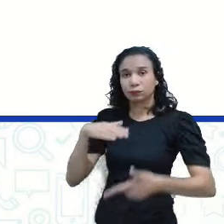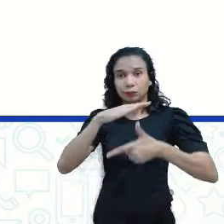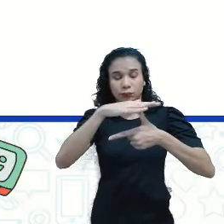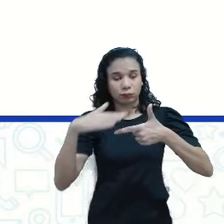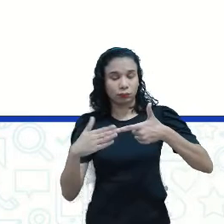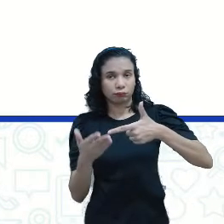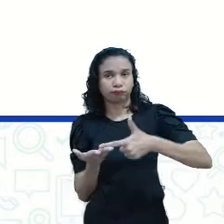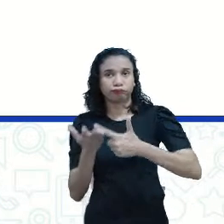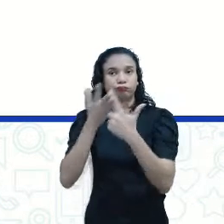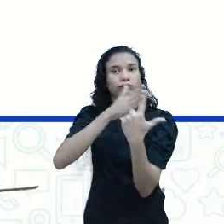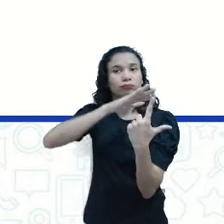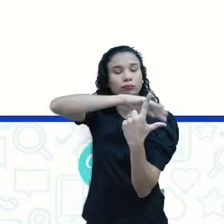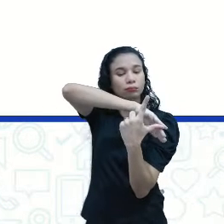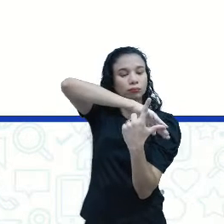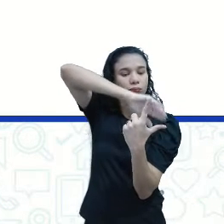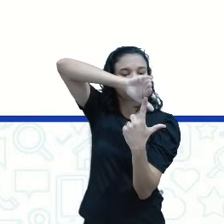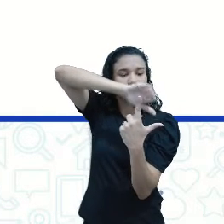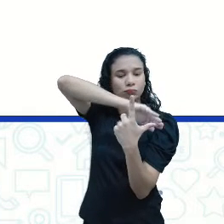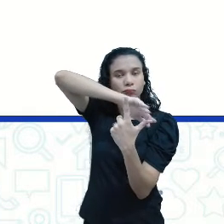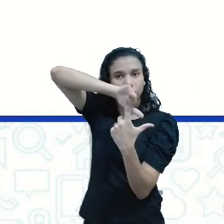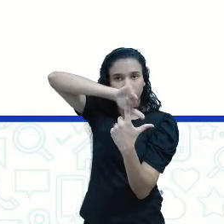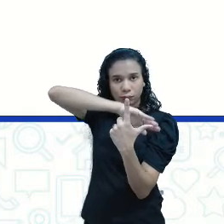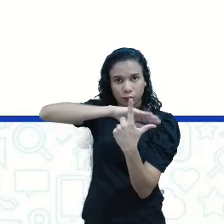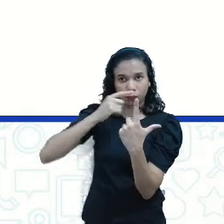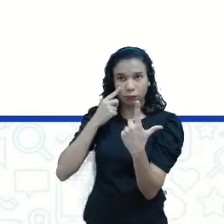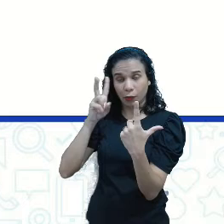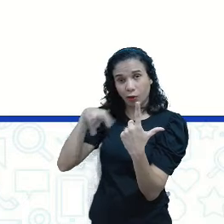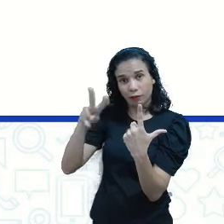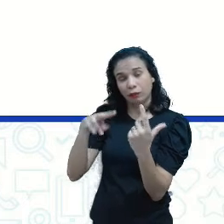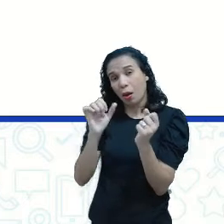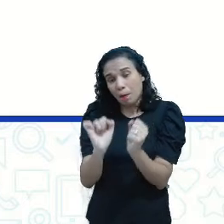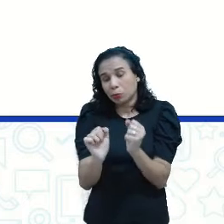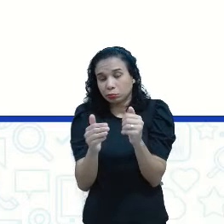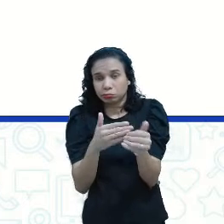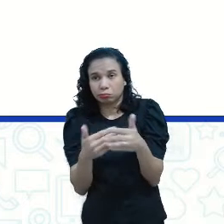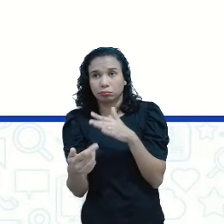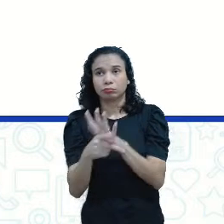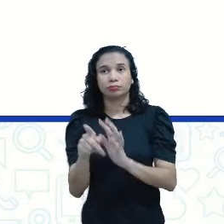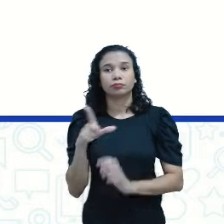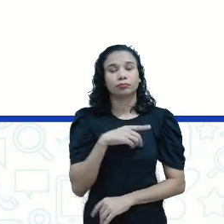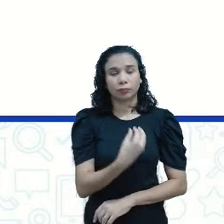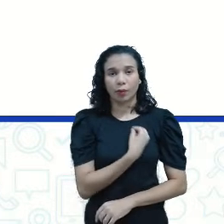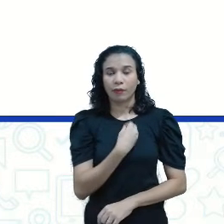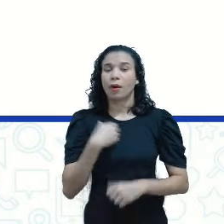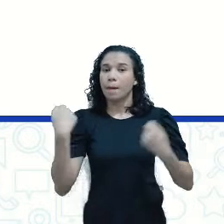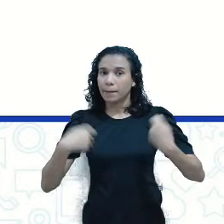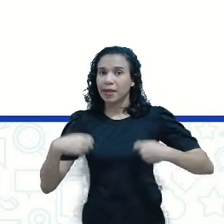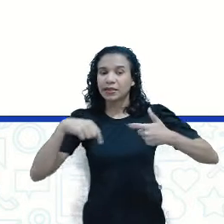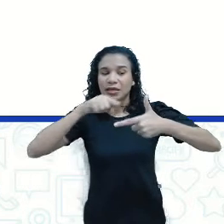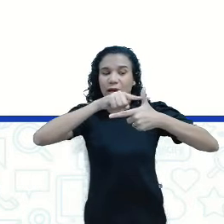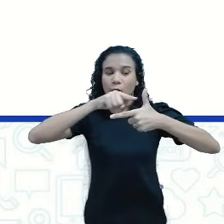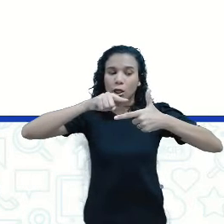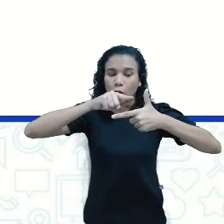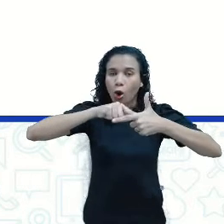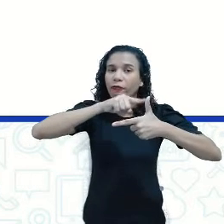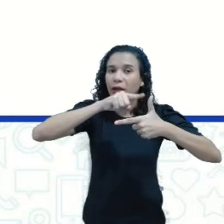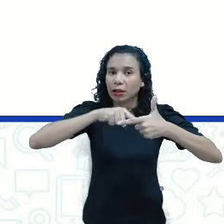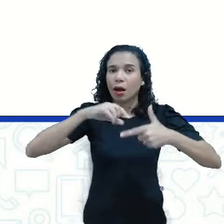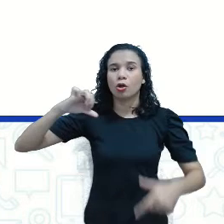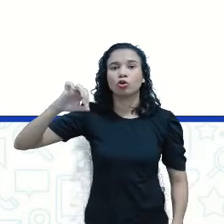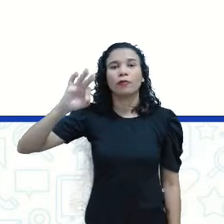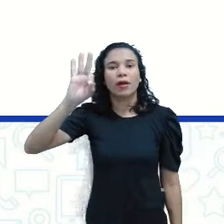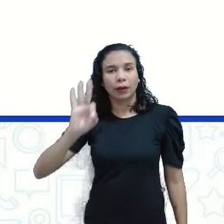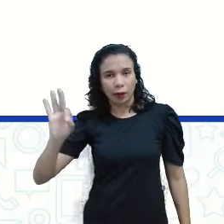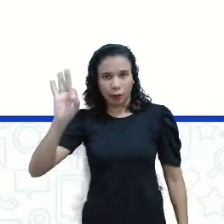tem nesse outro que está aparecendo na tela de vocês, tá vendo? Pode ser altura em qualquer formato, desde que forme 90 graus e fique em pezinho, a gente chama